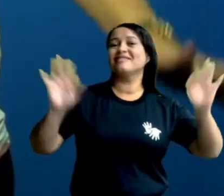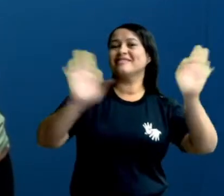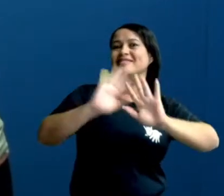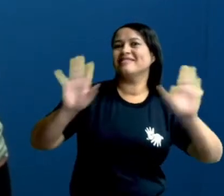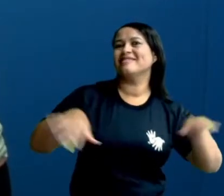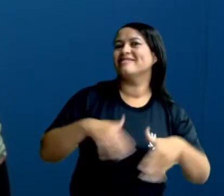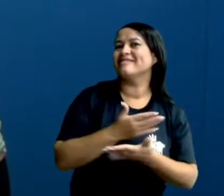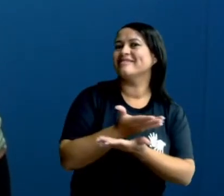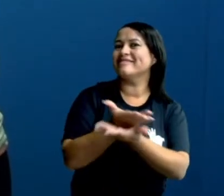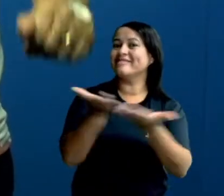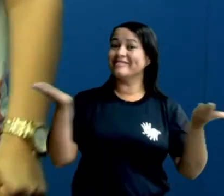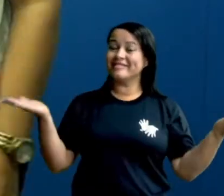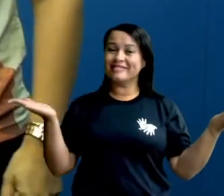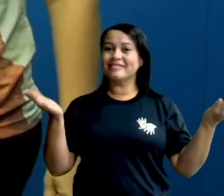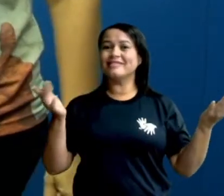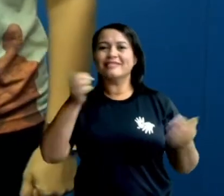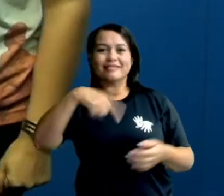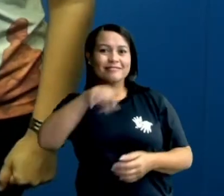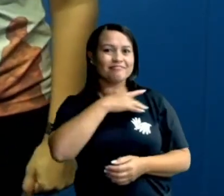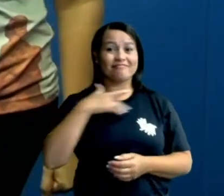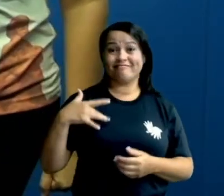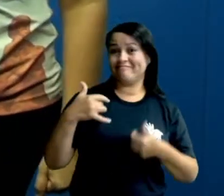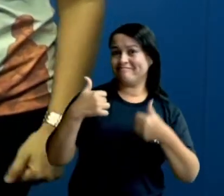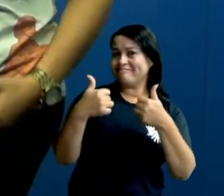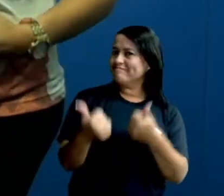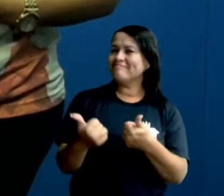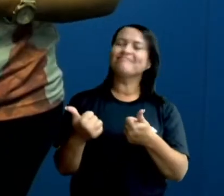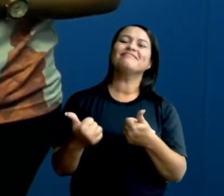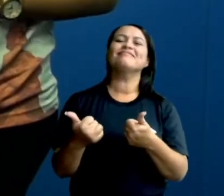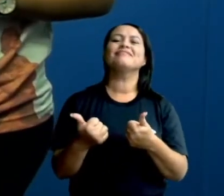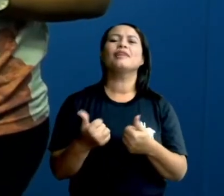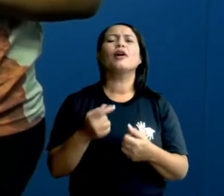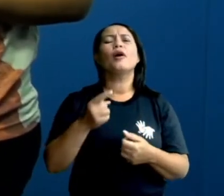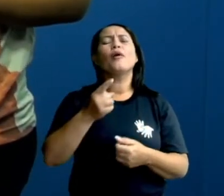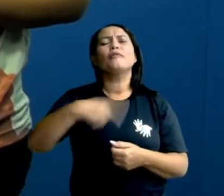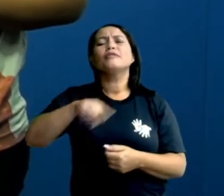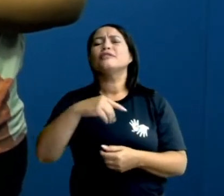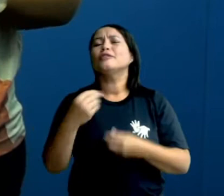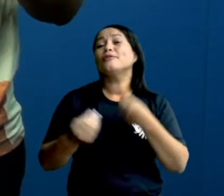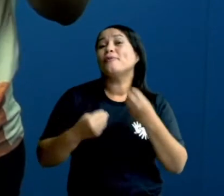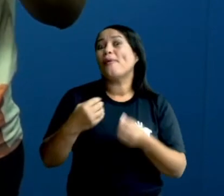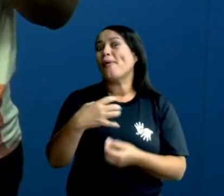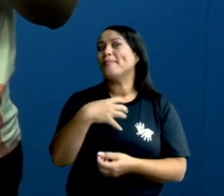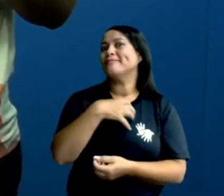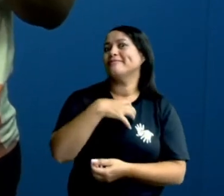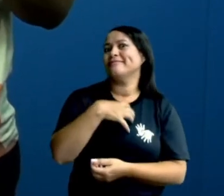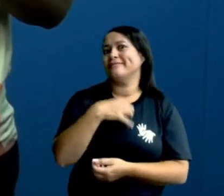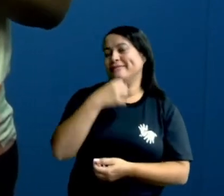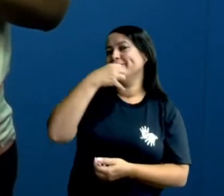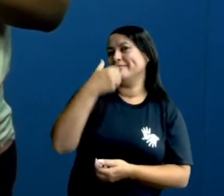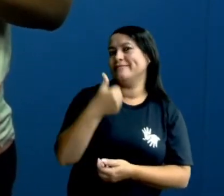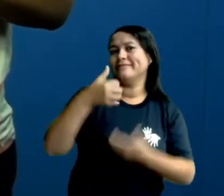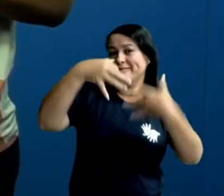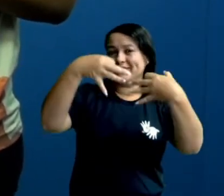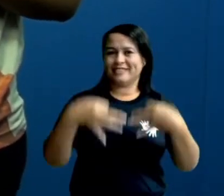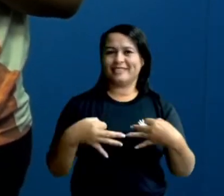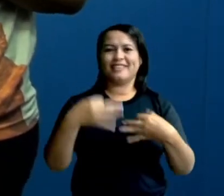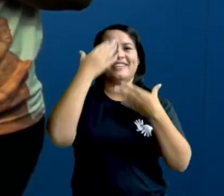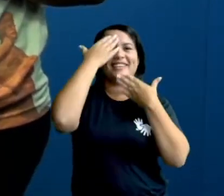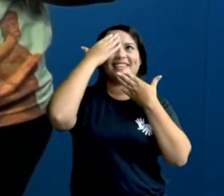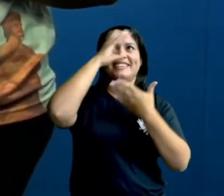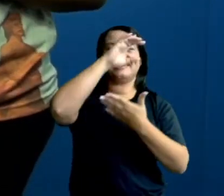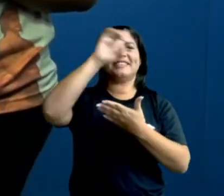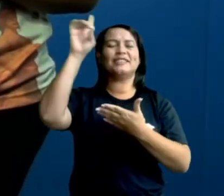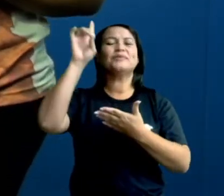Olá, turma! E aí, tudo bem com vocês? Como vocês estão? Tudo certinho? Graças